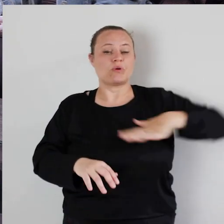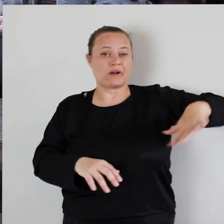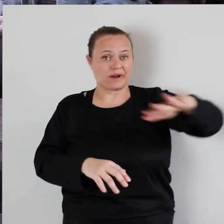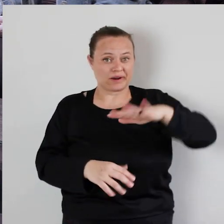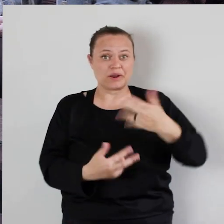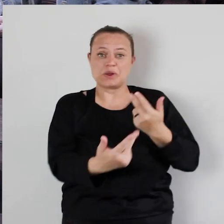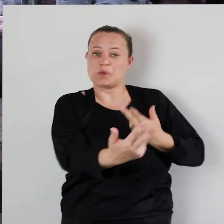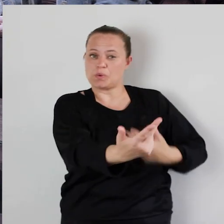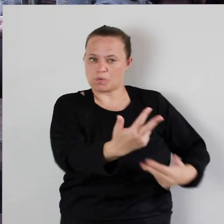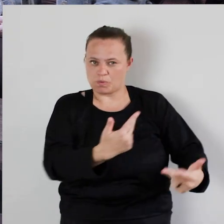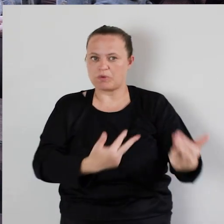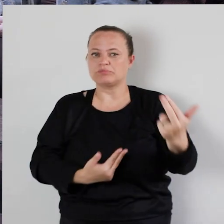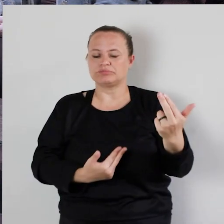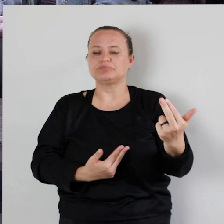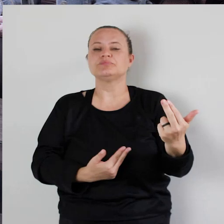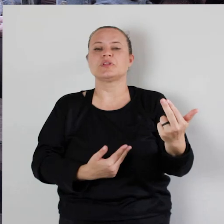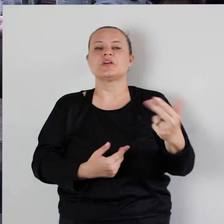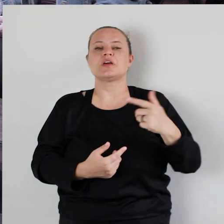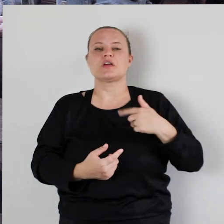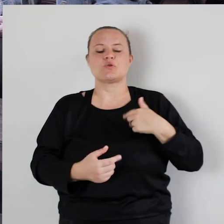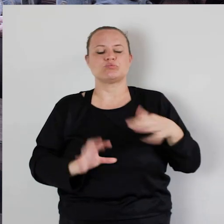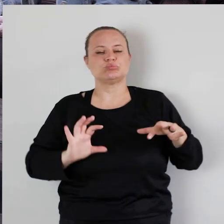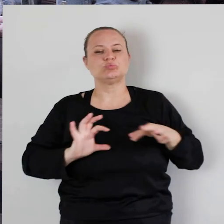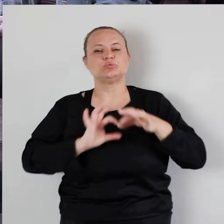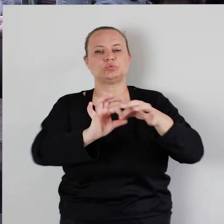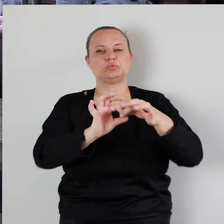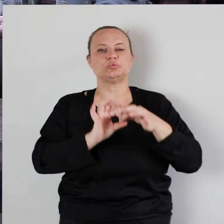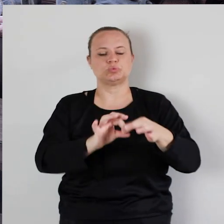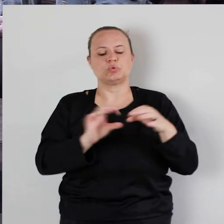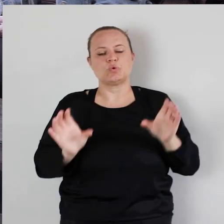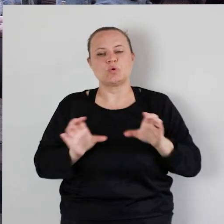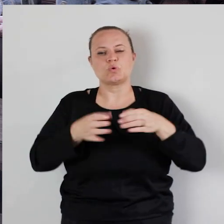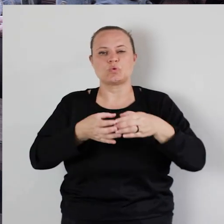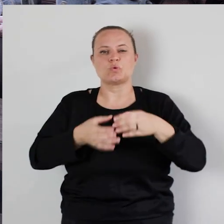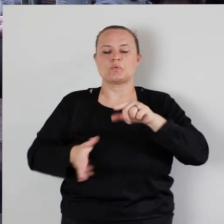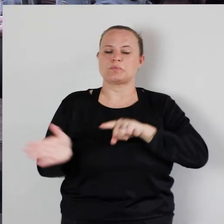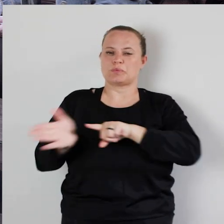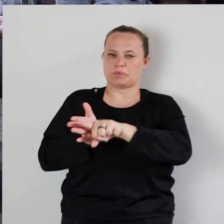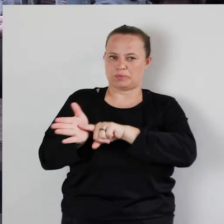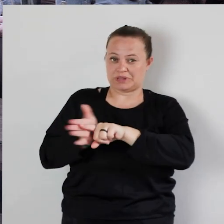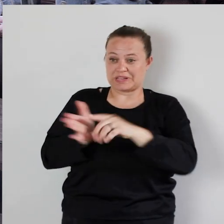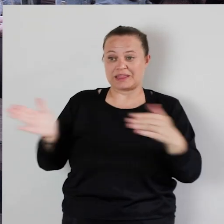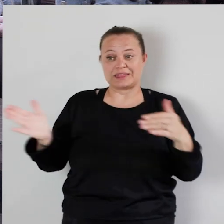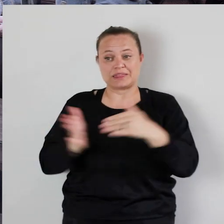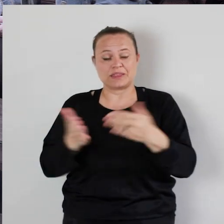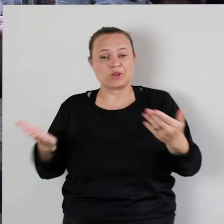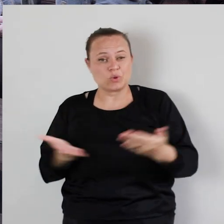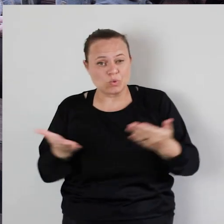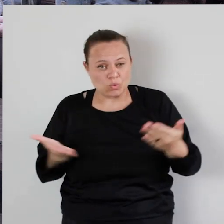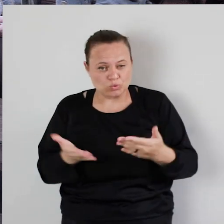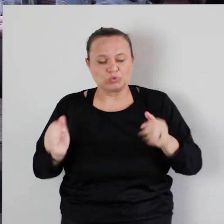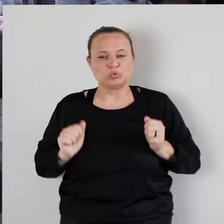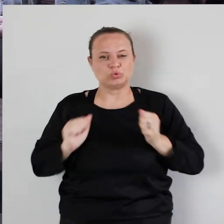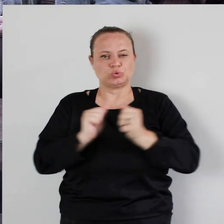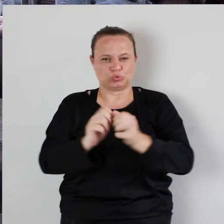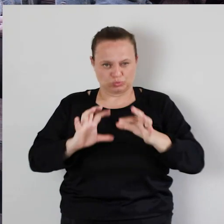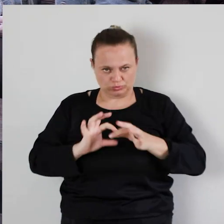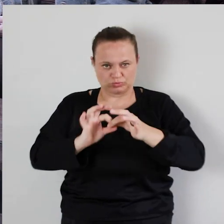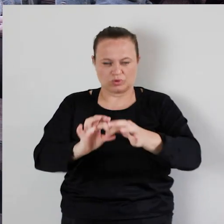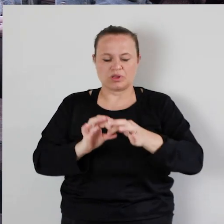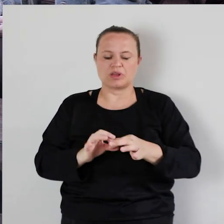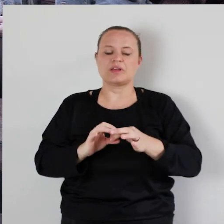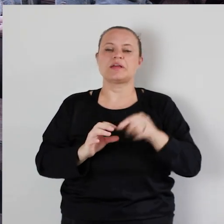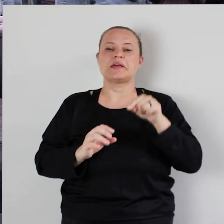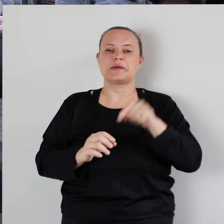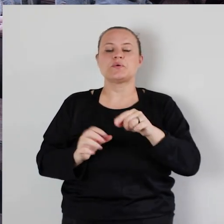área também, da área de organizações, e me vinculo a um grupo de pesquisa que até hoje a